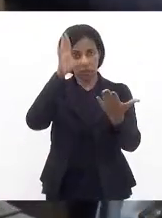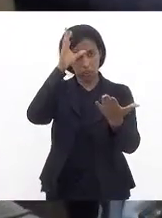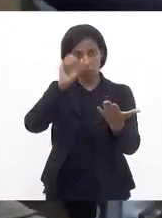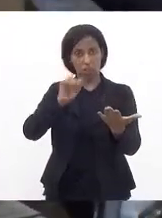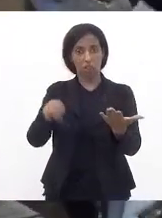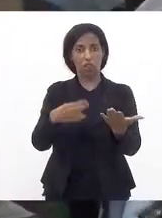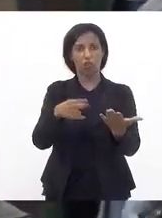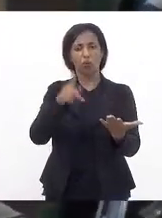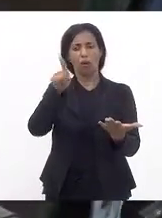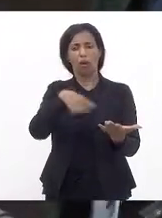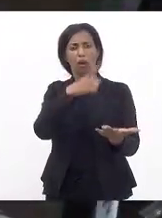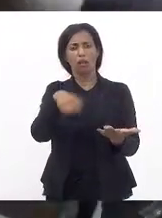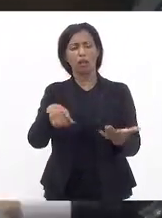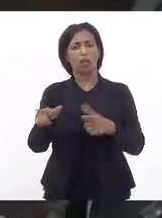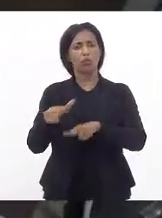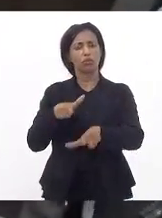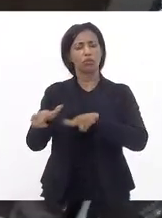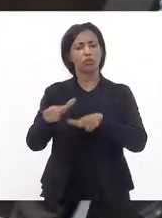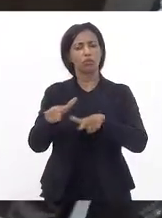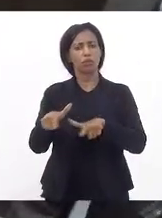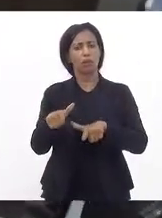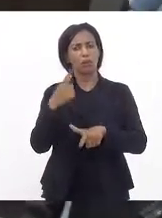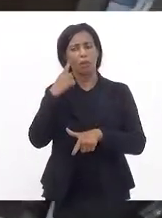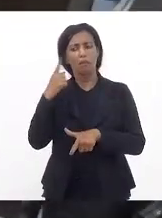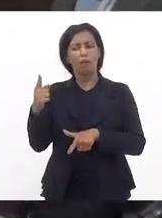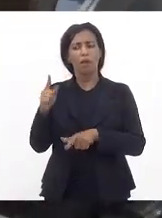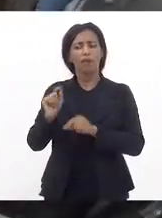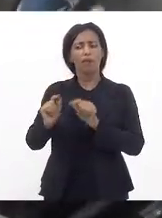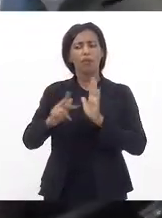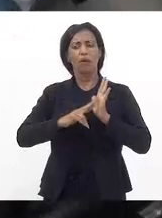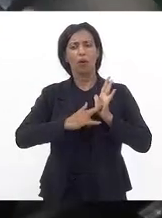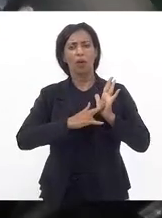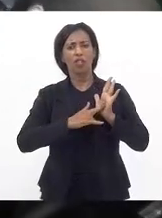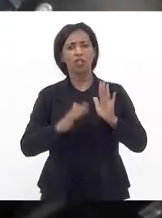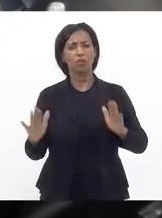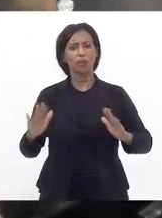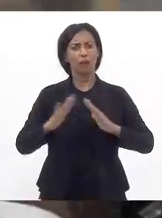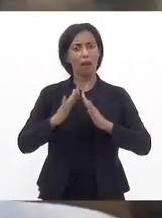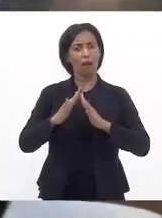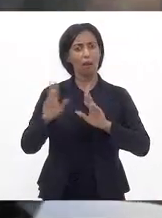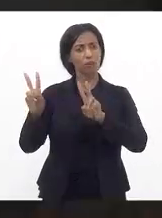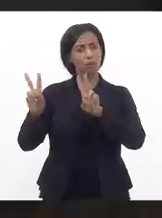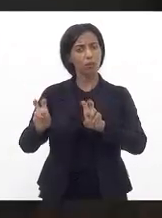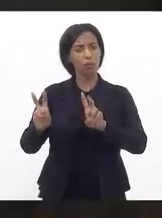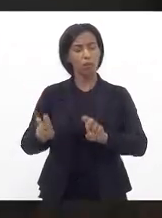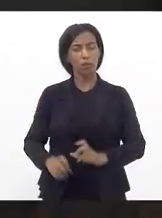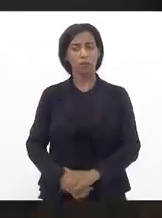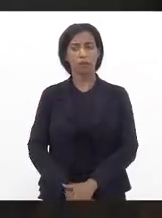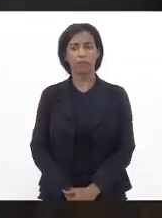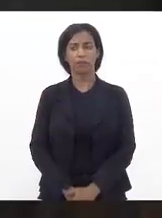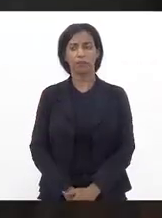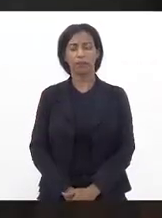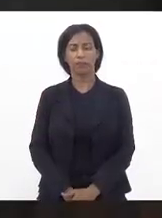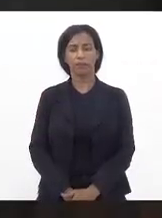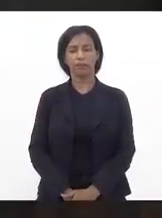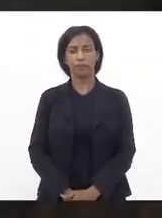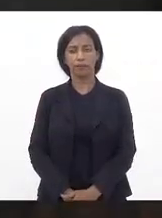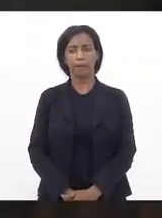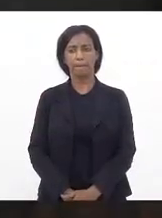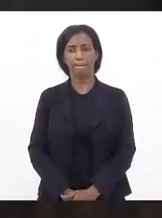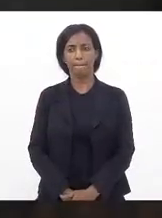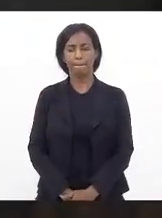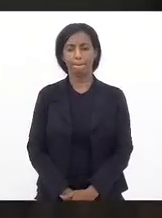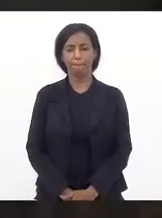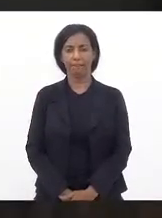suspender os trabalhos por alguns minutos e para conferir o pedido regimento interno da casa sobre essa matéria funciona Presidente